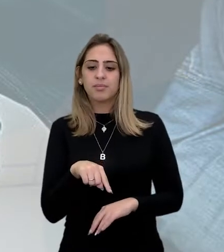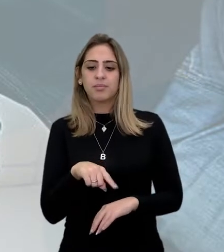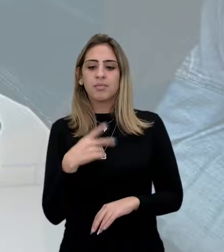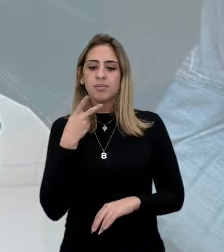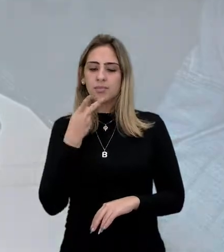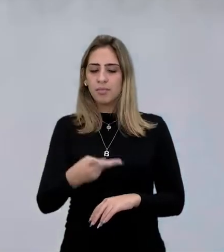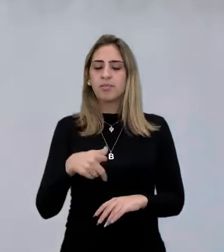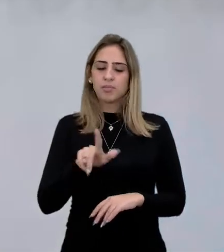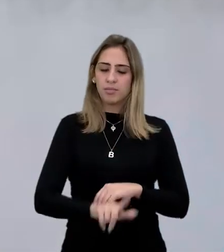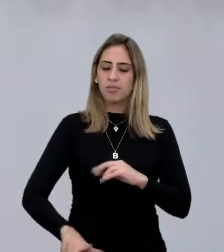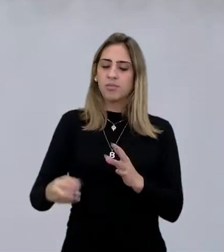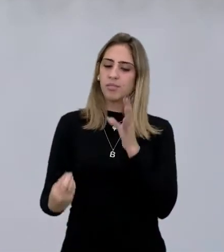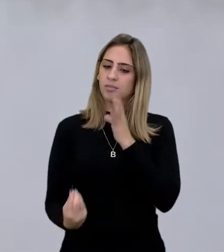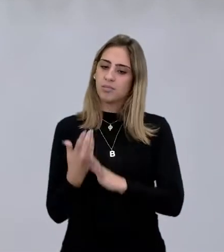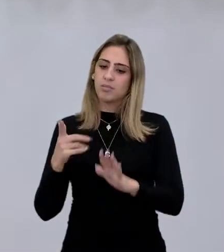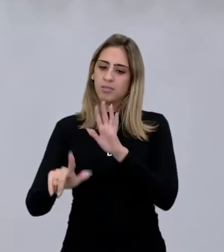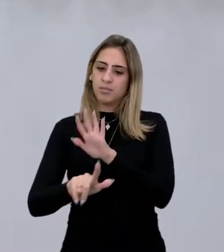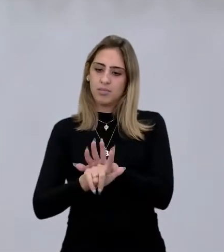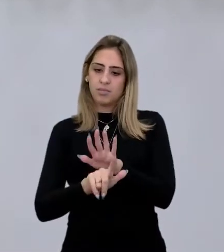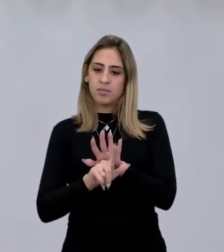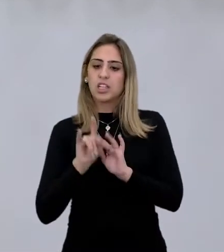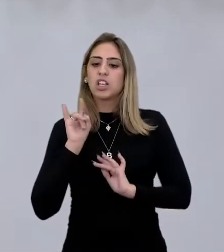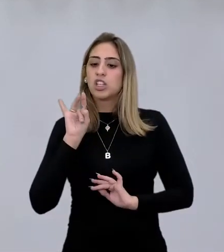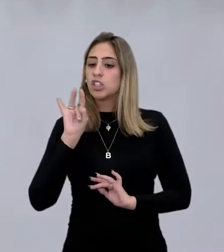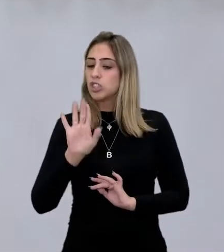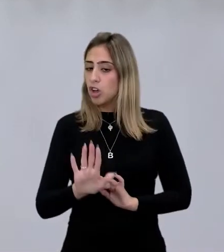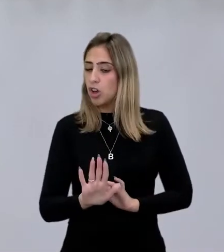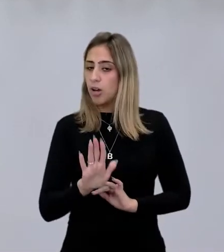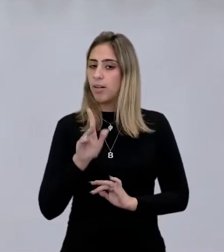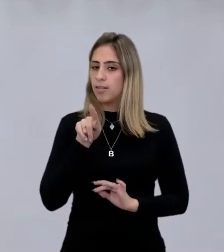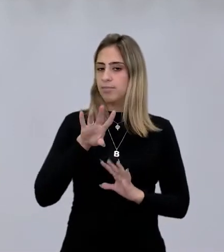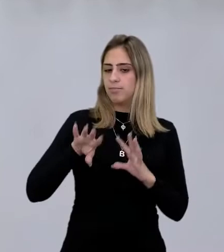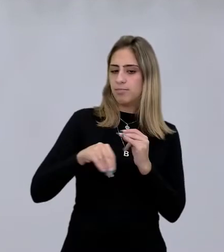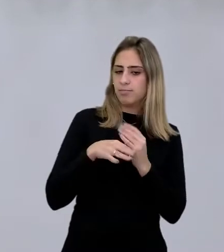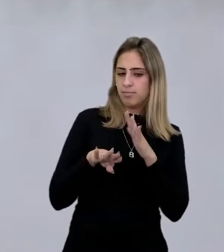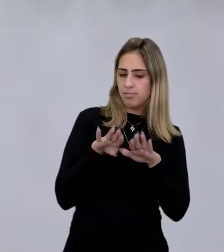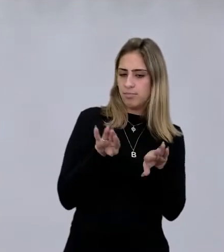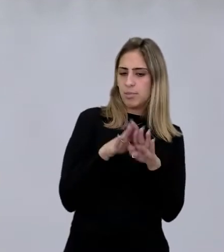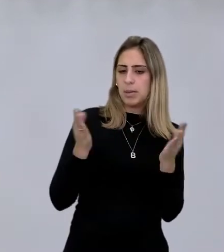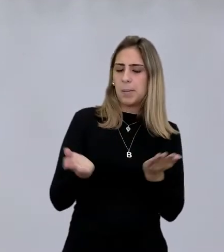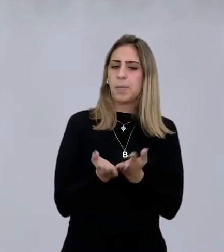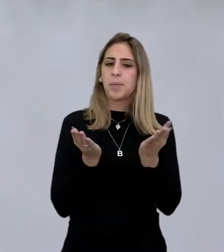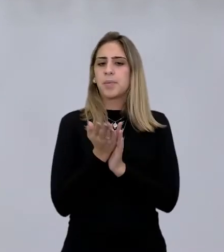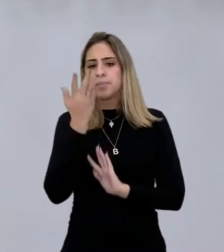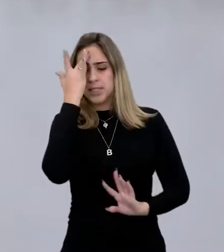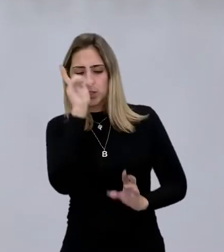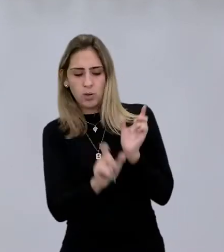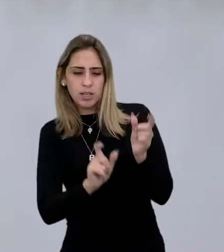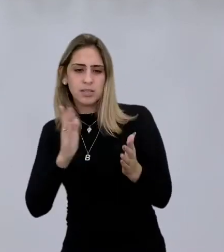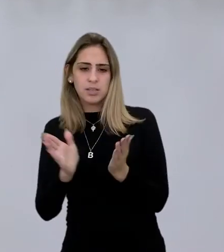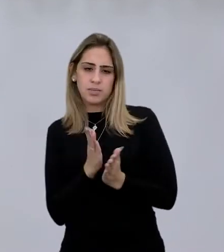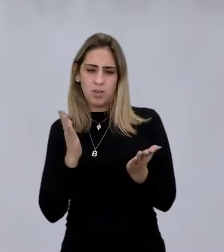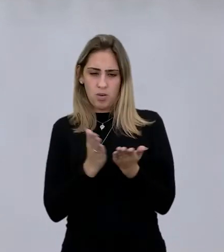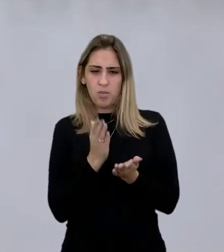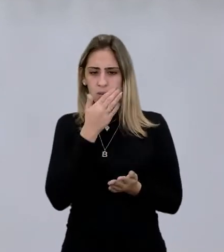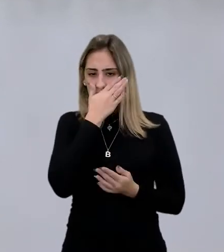dizer, legisla e cria as leis. Só que aí, a pobreza, as pessoas pobres, todos